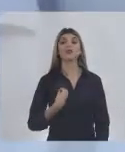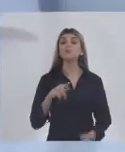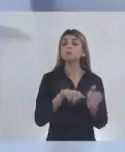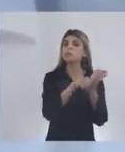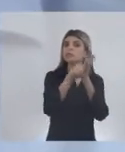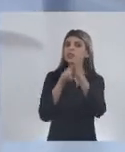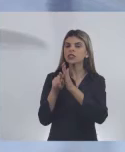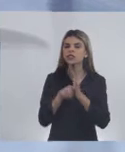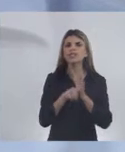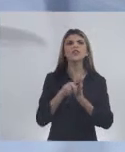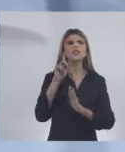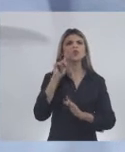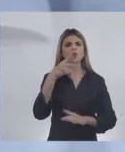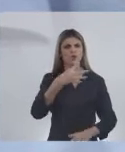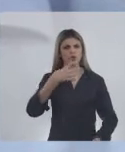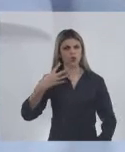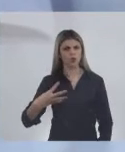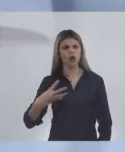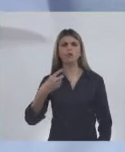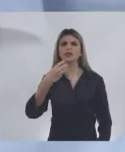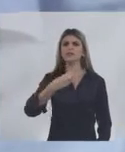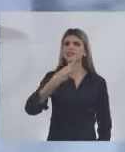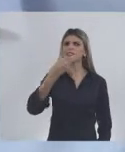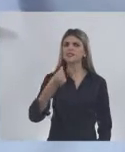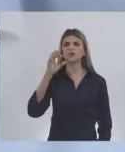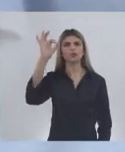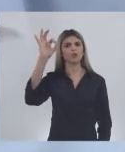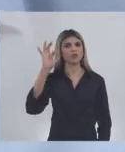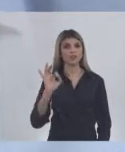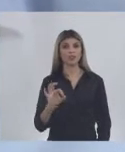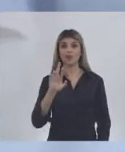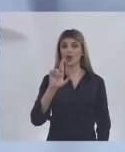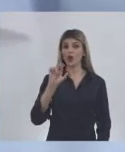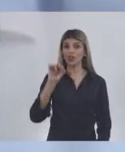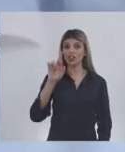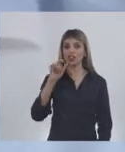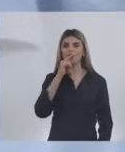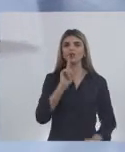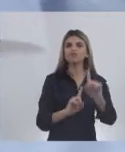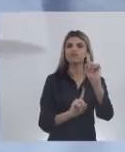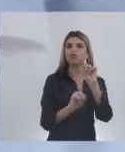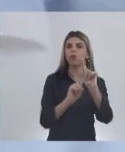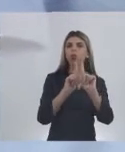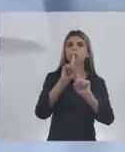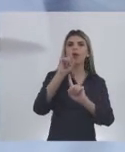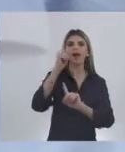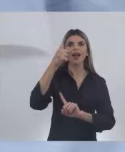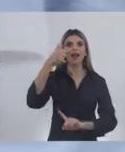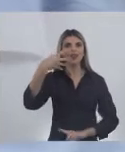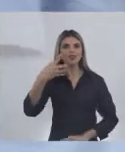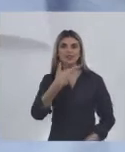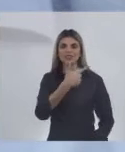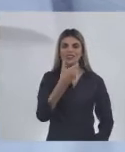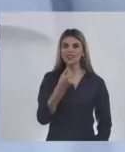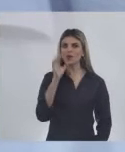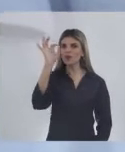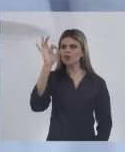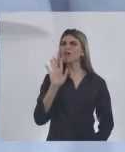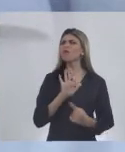Olha, se nós chegamos aqui no segundo turno e chegamos na frente, eu primeiro agradeço muito a Deus, porque eu tenho muita